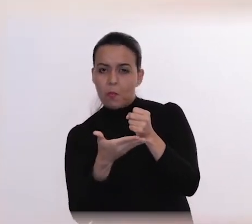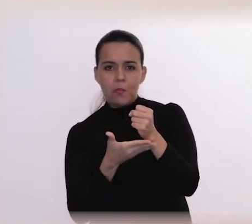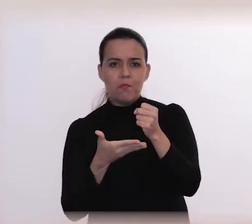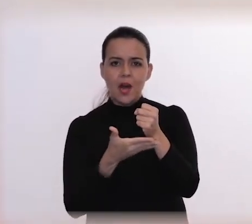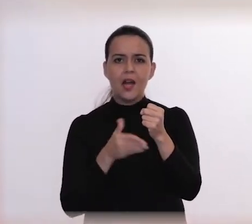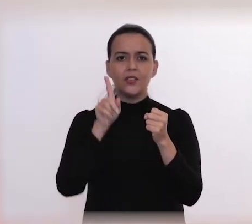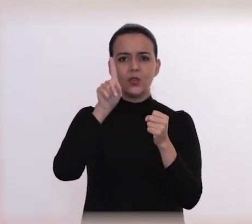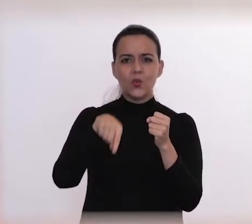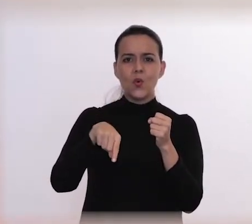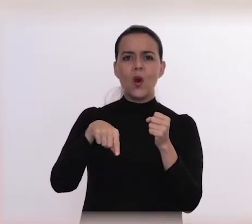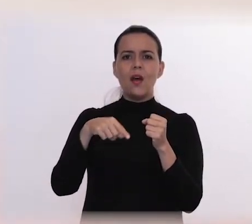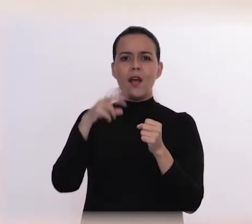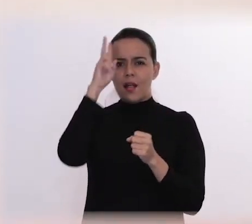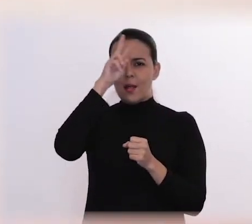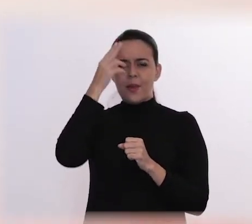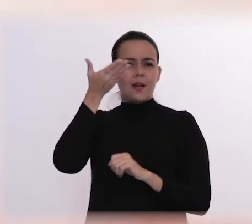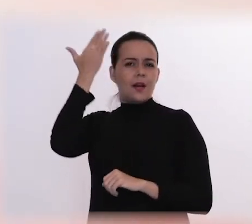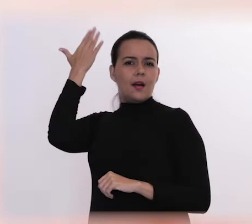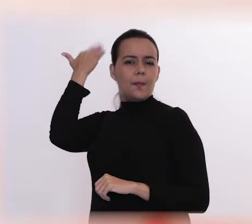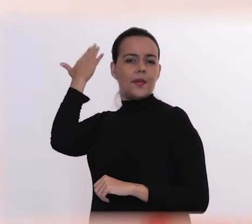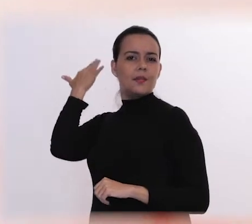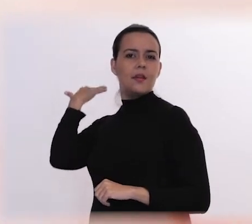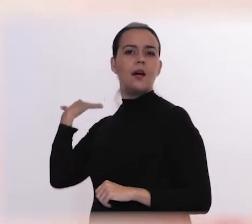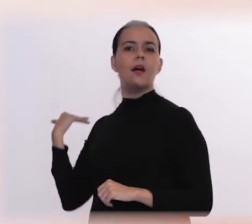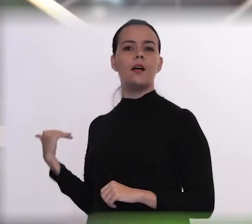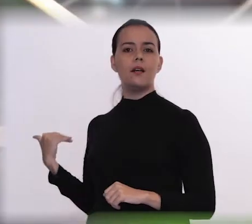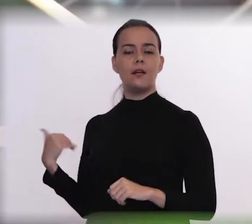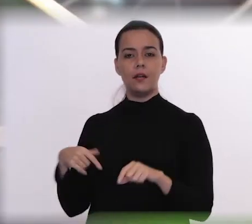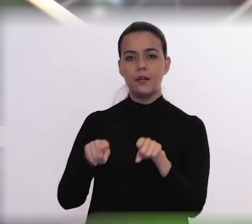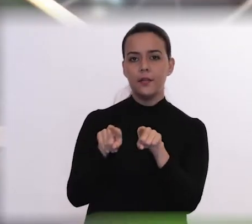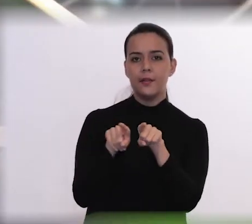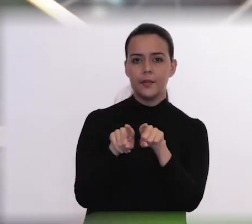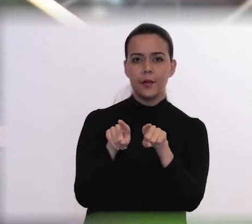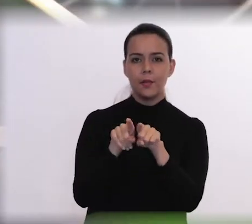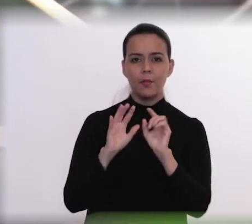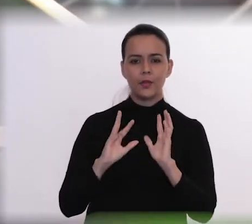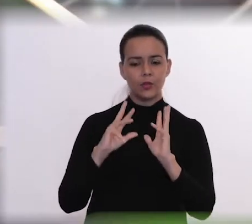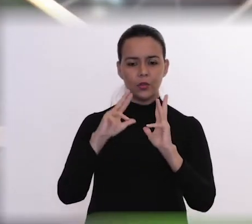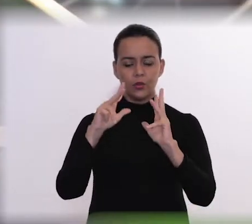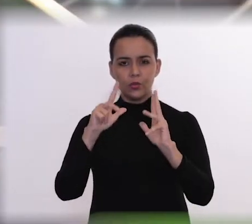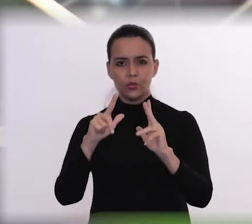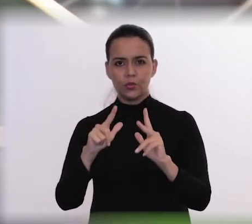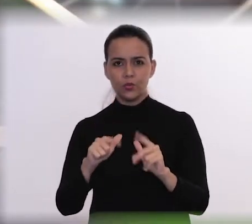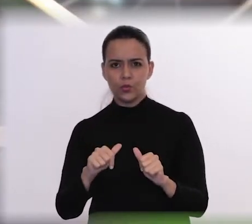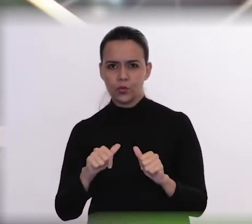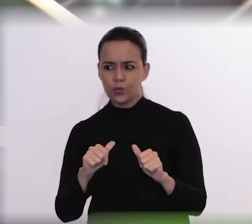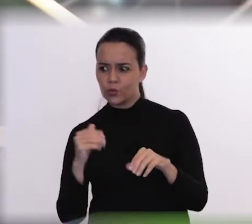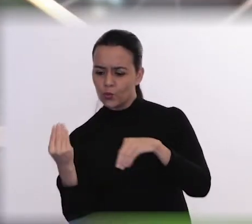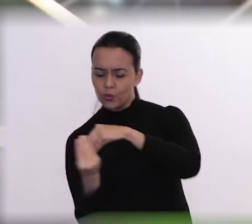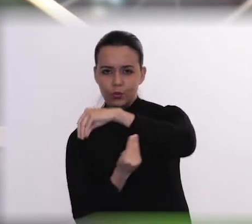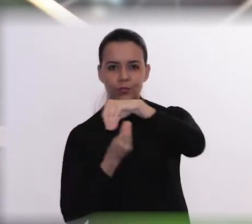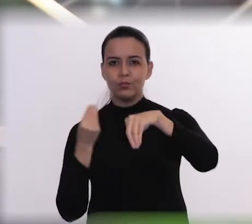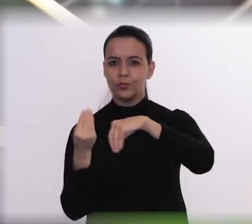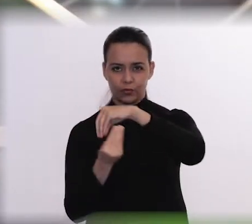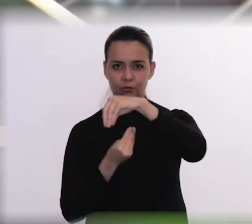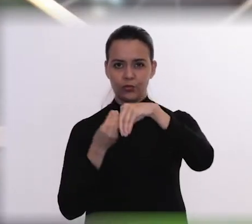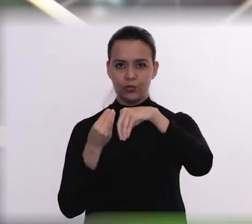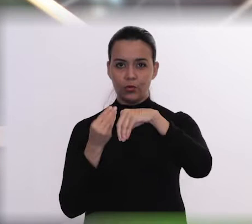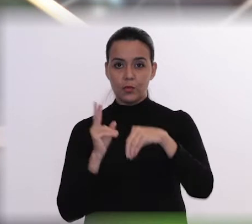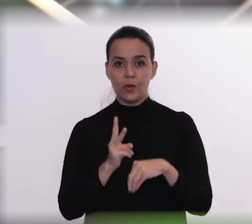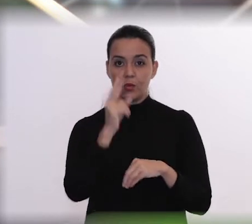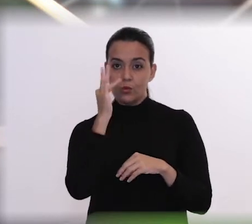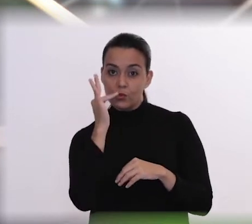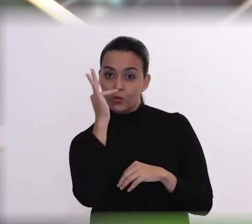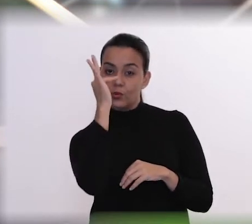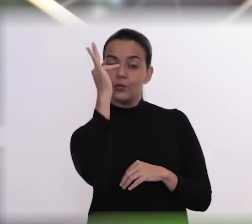diálogo forte com o passado e não só, digamos, essa seta que aponta indiscriminadamente para o futuro, não é?